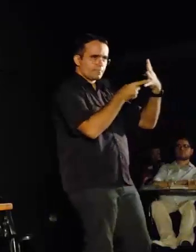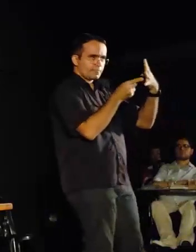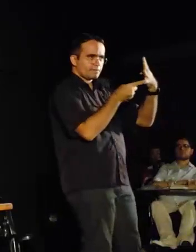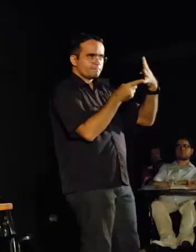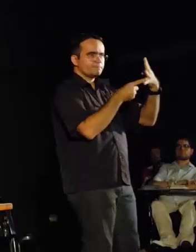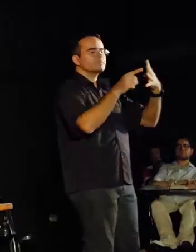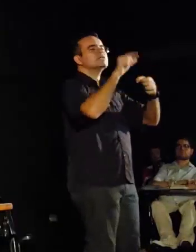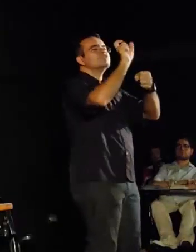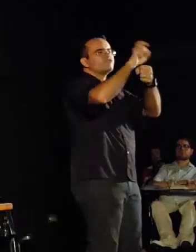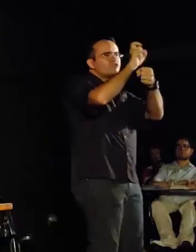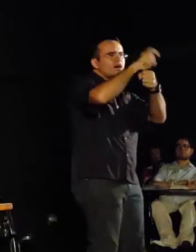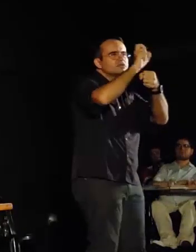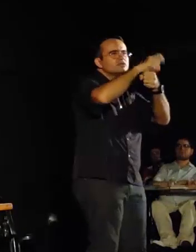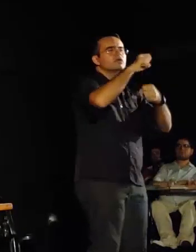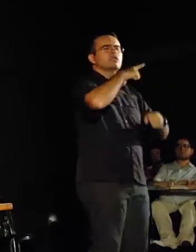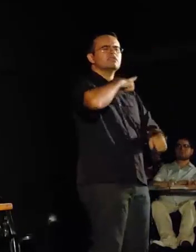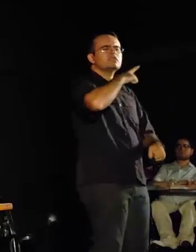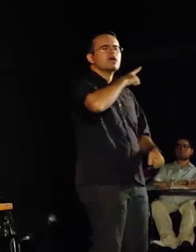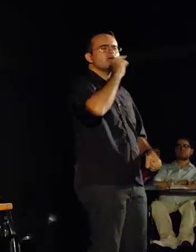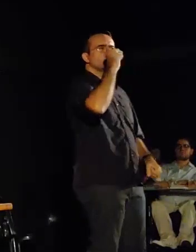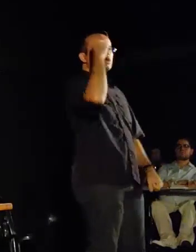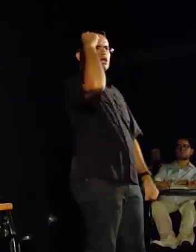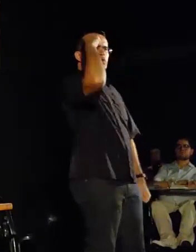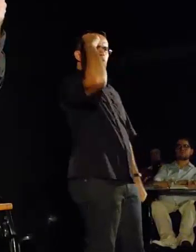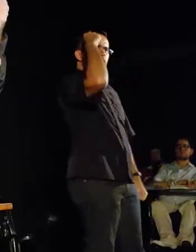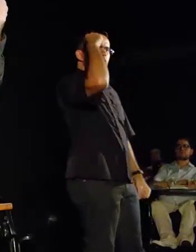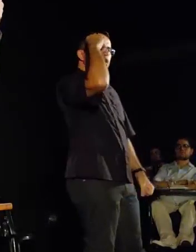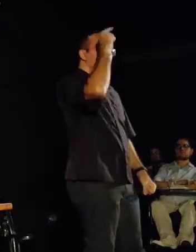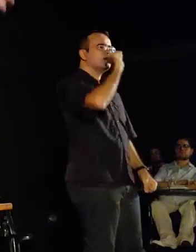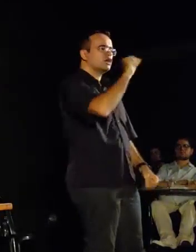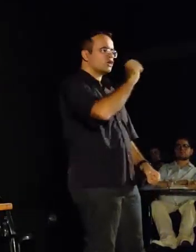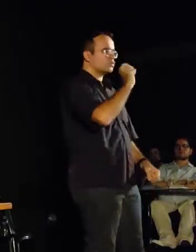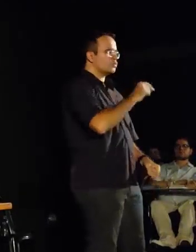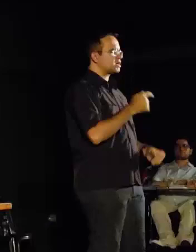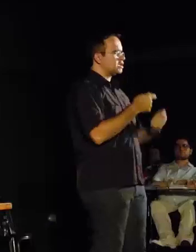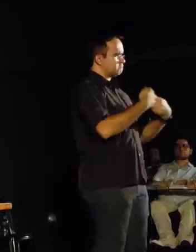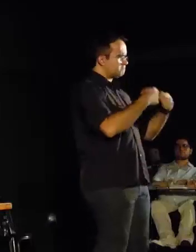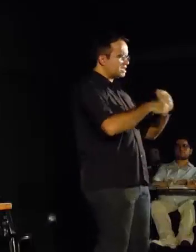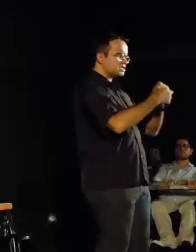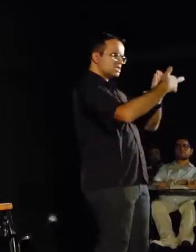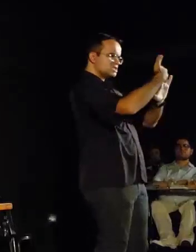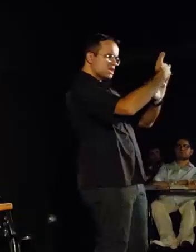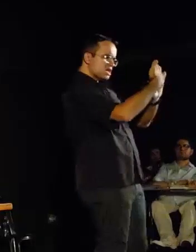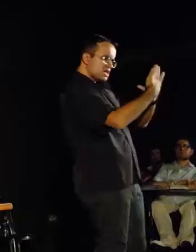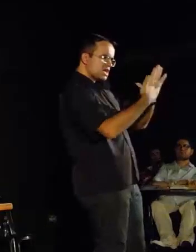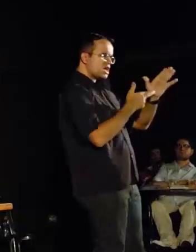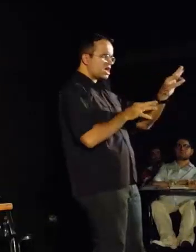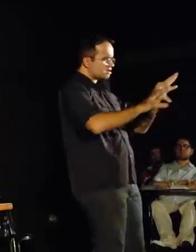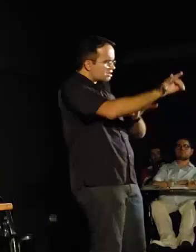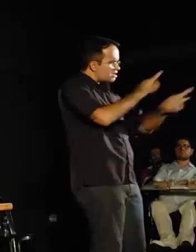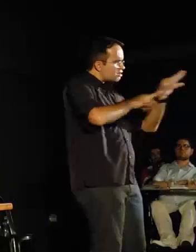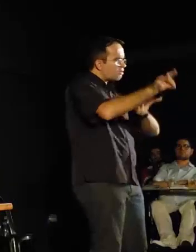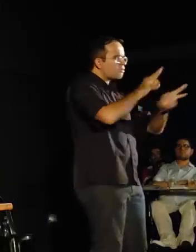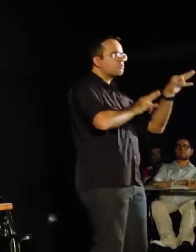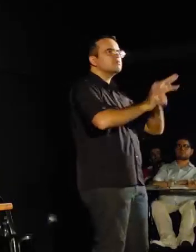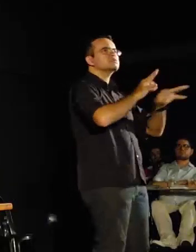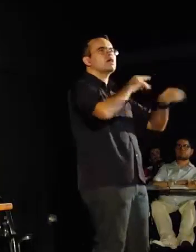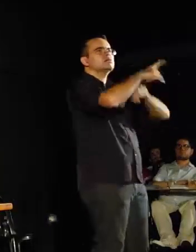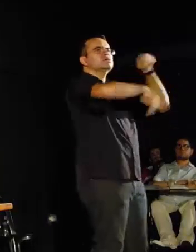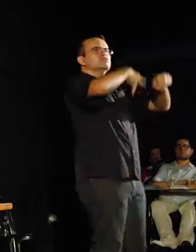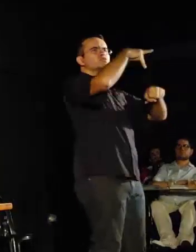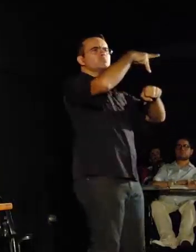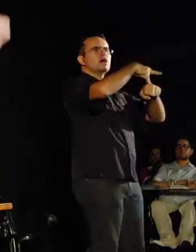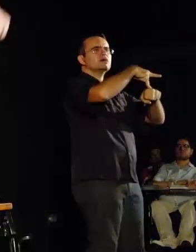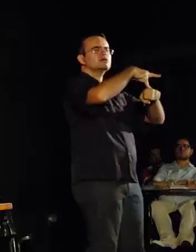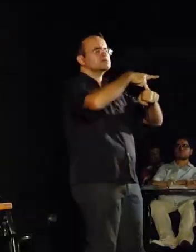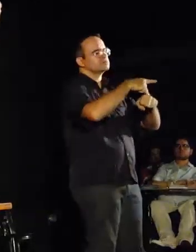social. Paranoica de Estado social significa o seguinte, certo? A ideia do Estado-nação, né, que já é uma